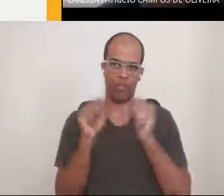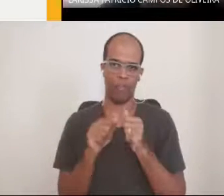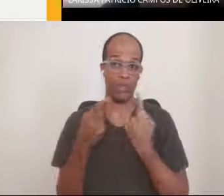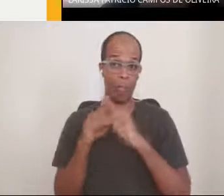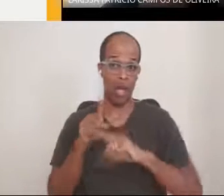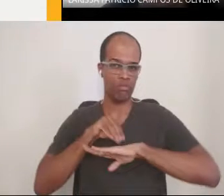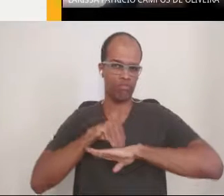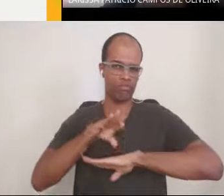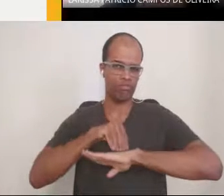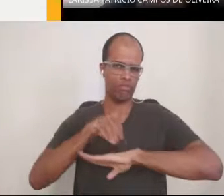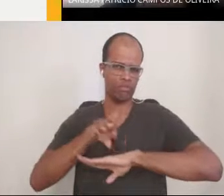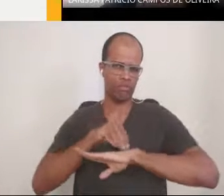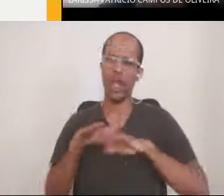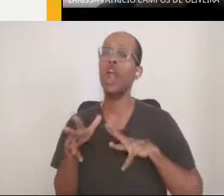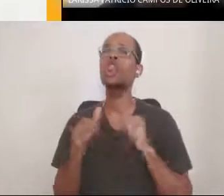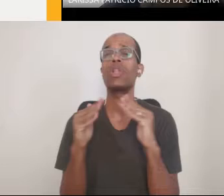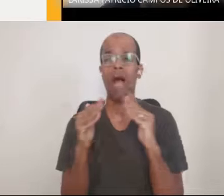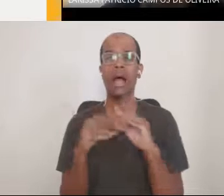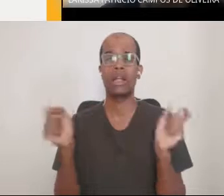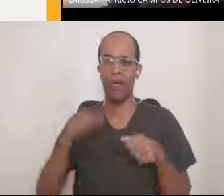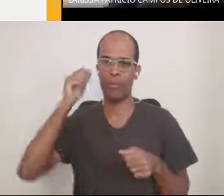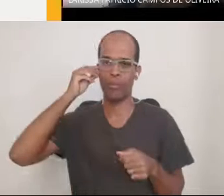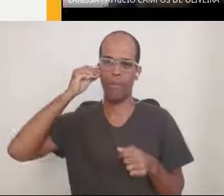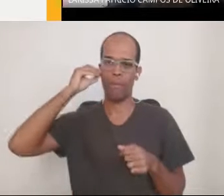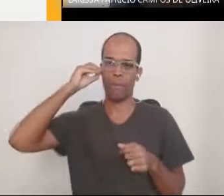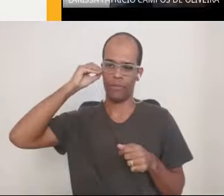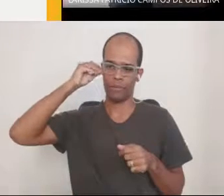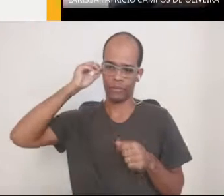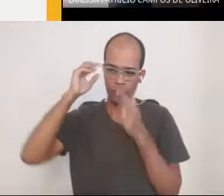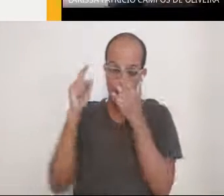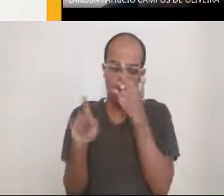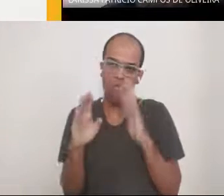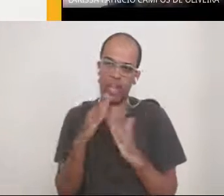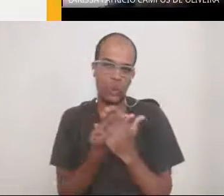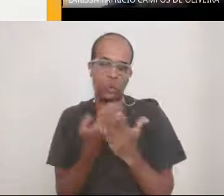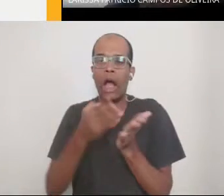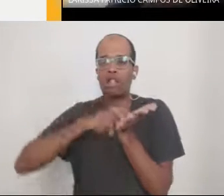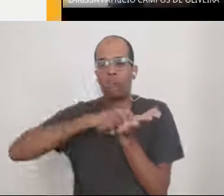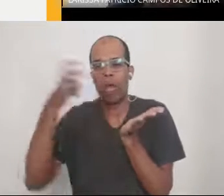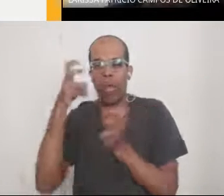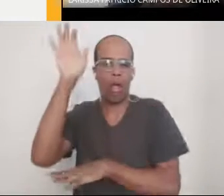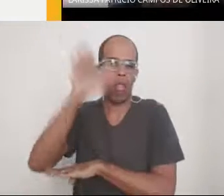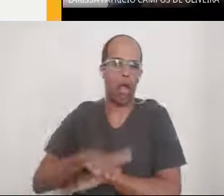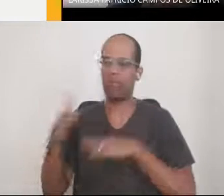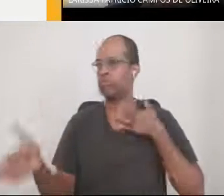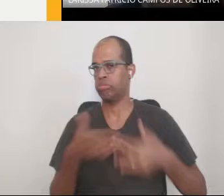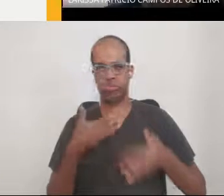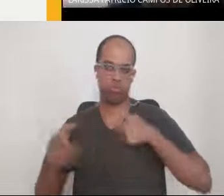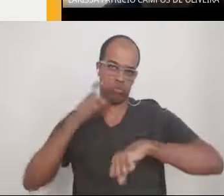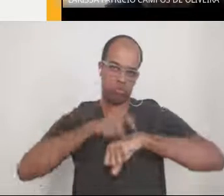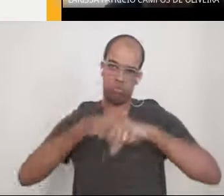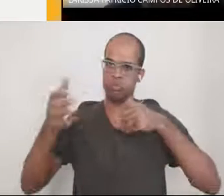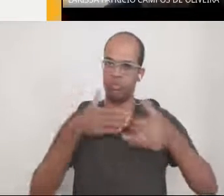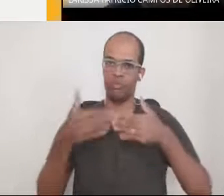que toda casa dá para ter, né? Então, na hora que o aluno vai estudar, seja de manhã ou seja à tarde, de acordo com o horário de aula